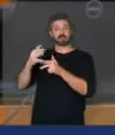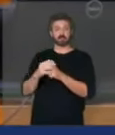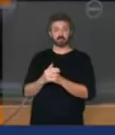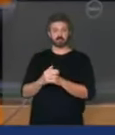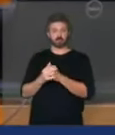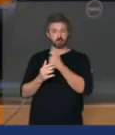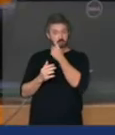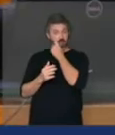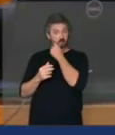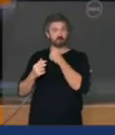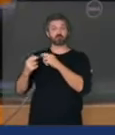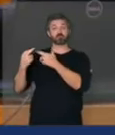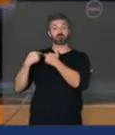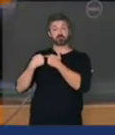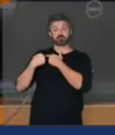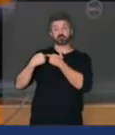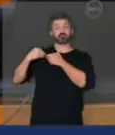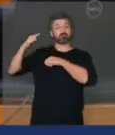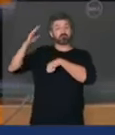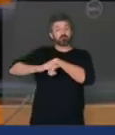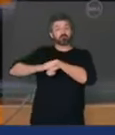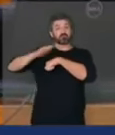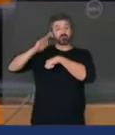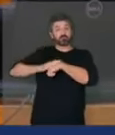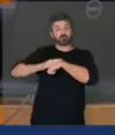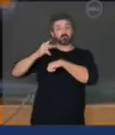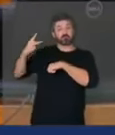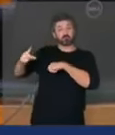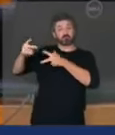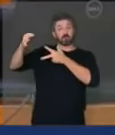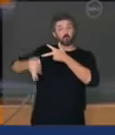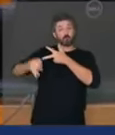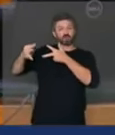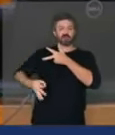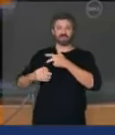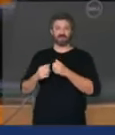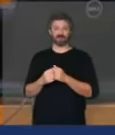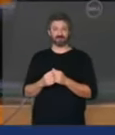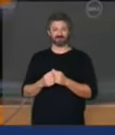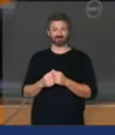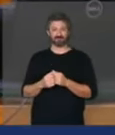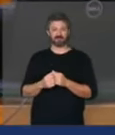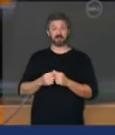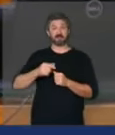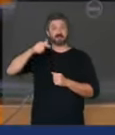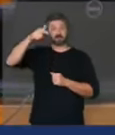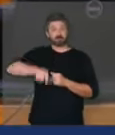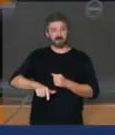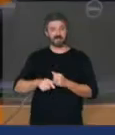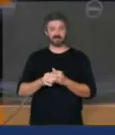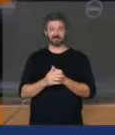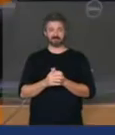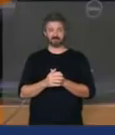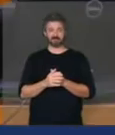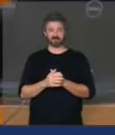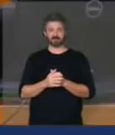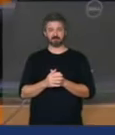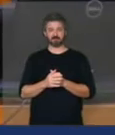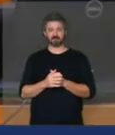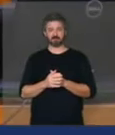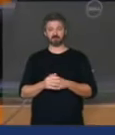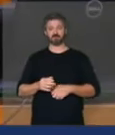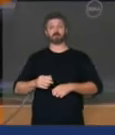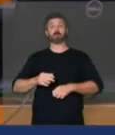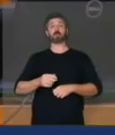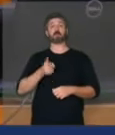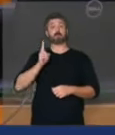prática é atribuída com exclusividade ao Poder Judiciário. Mais do que isso, senhoras e senhores, ainda